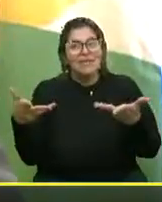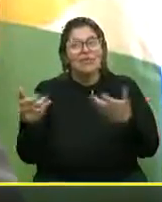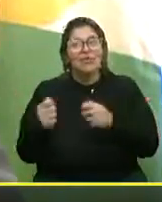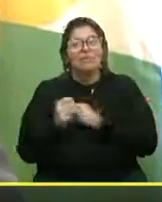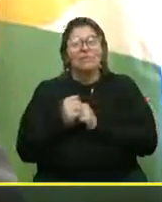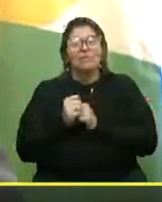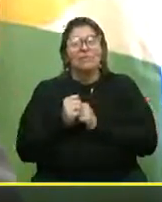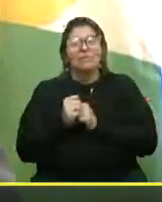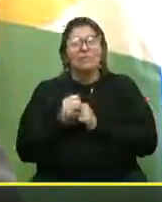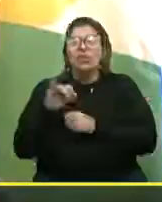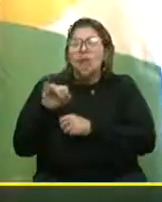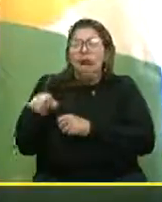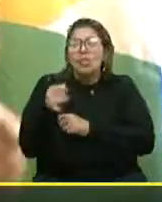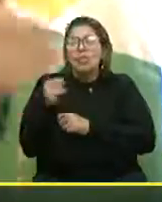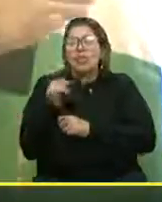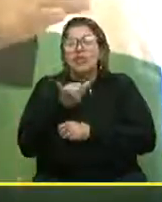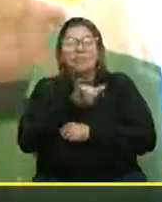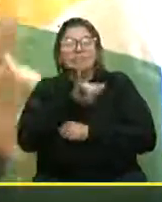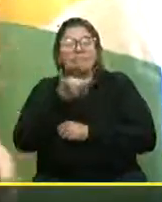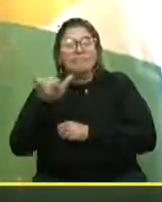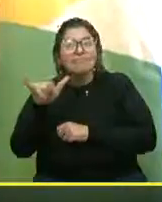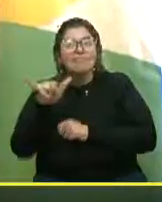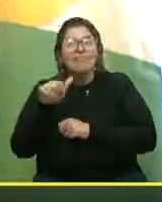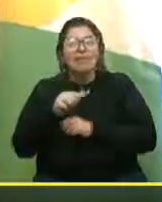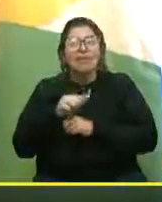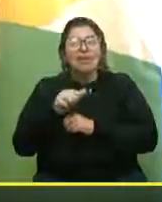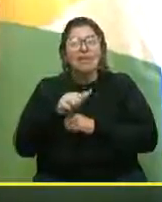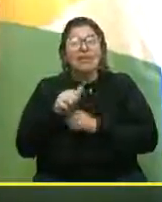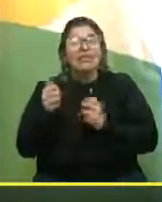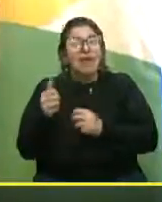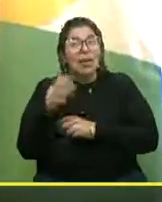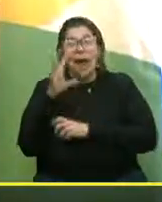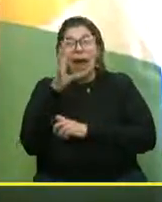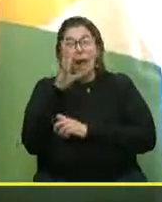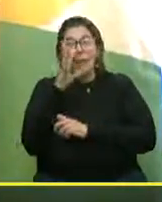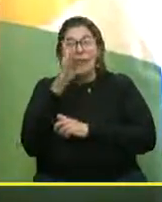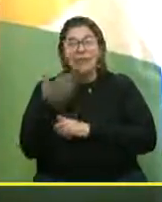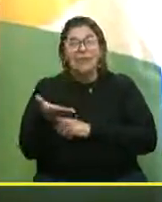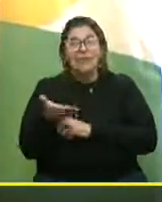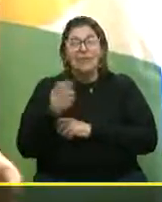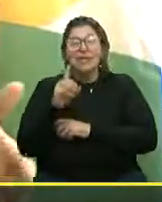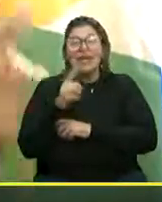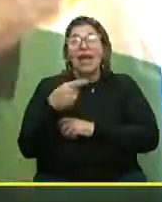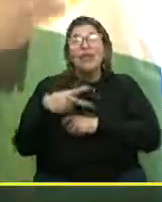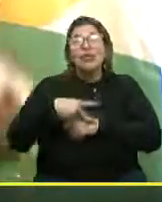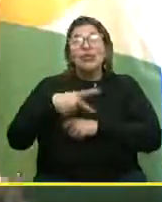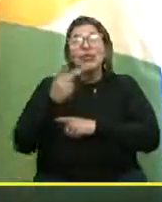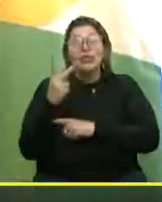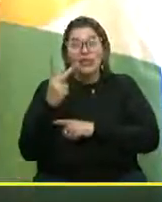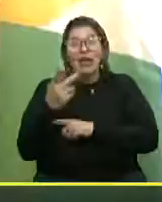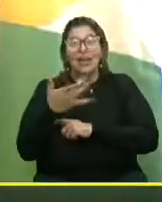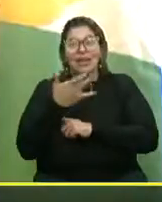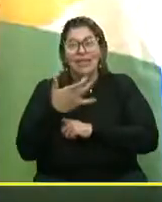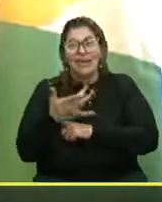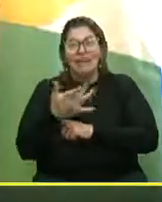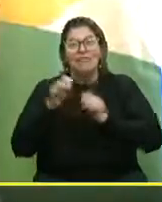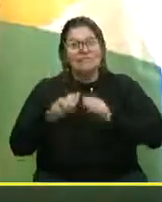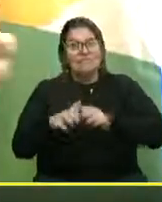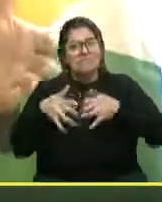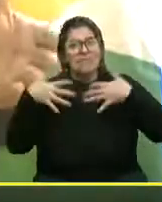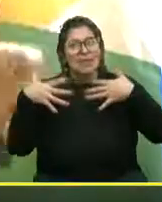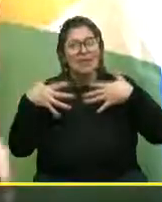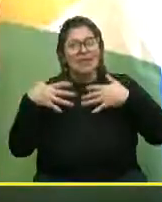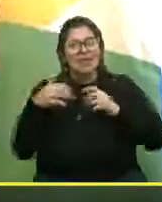E aproveitou para publicar os colegas que estão nos acompanhando que as 14 e 15 nós devemos sessão